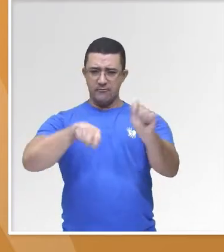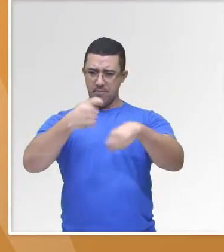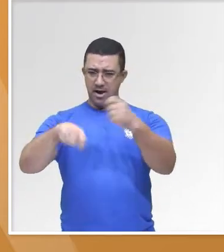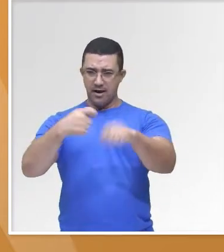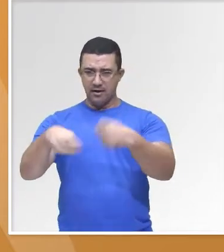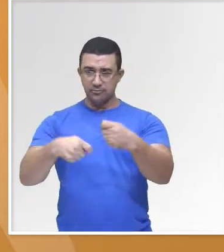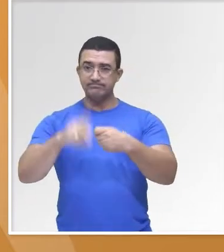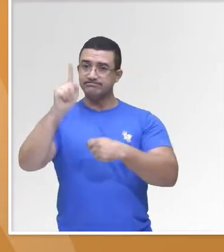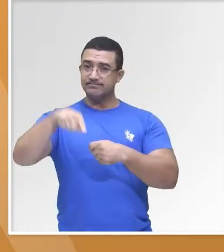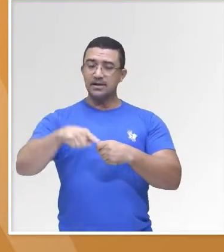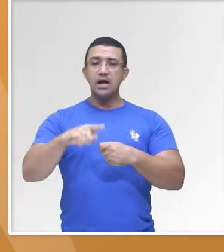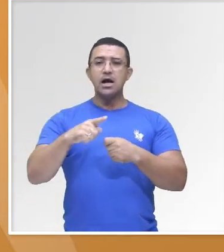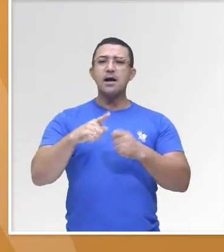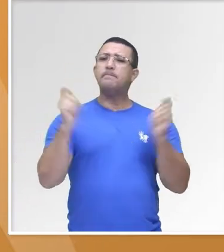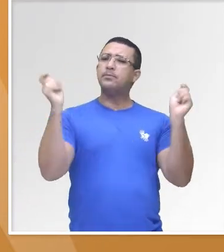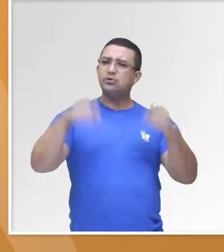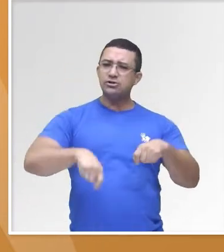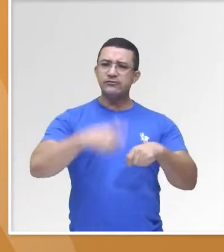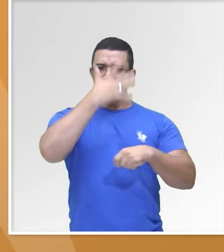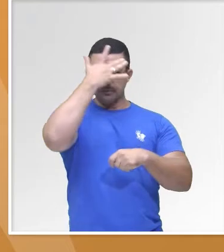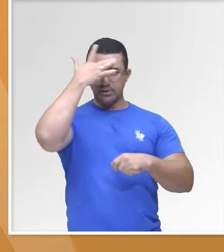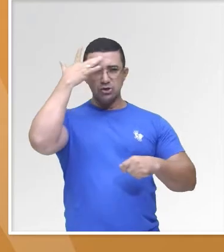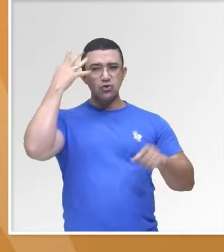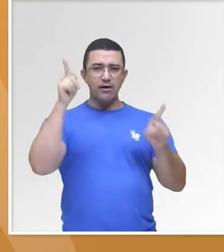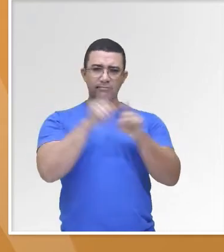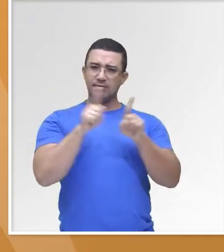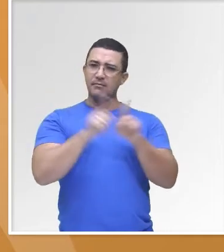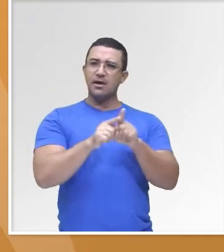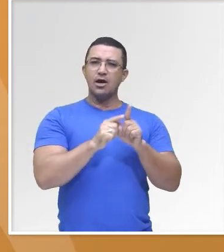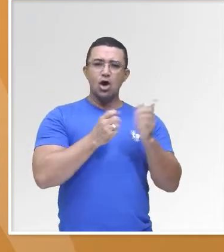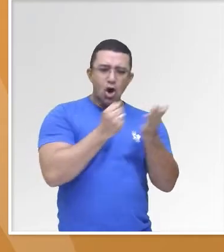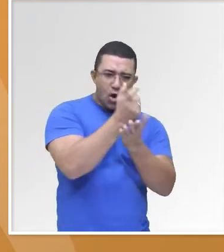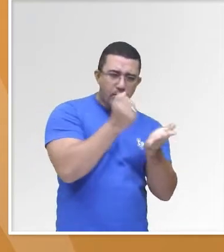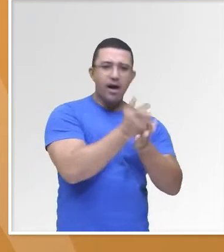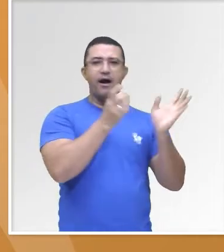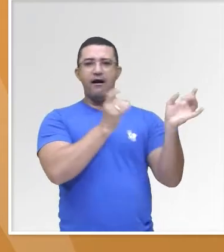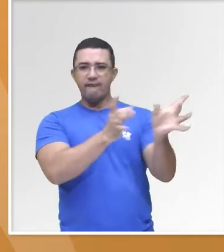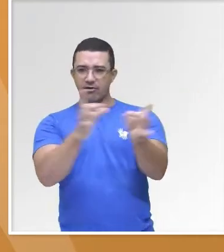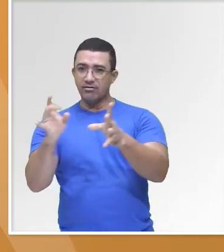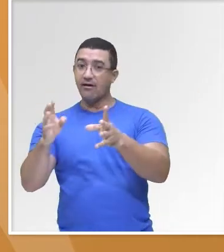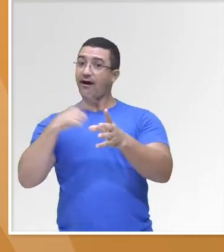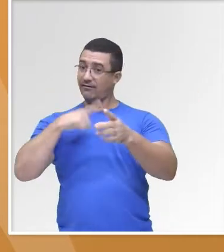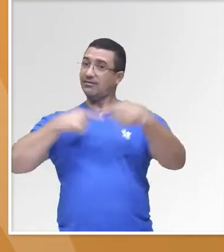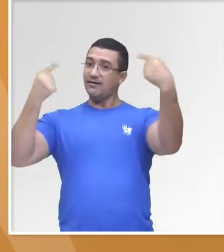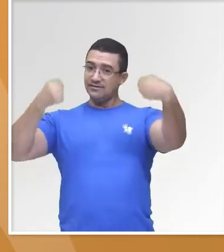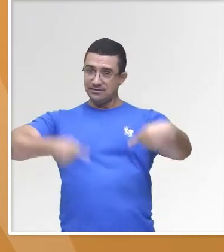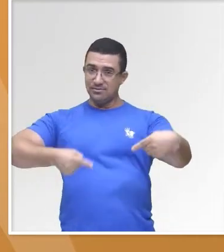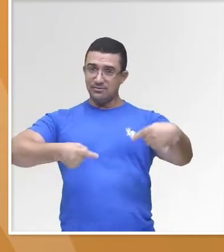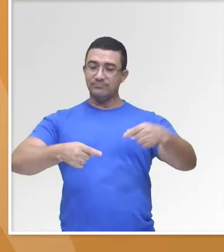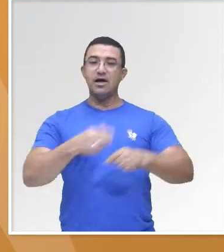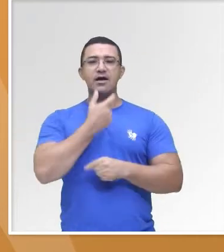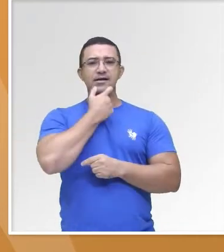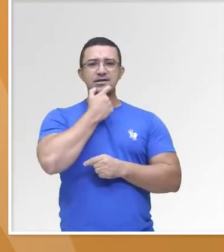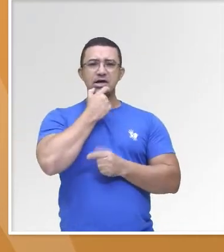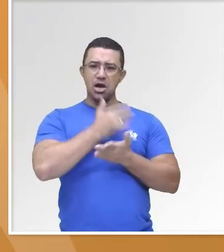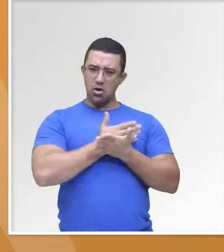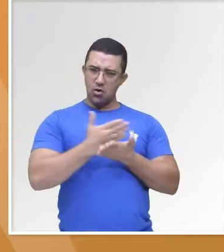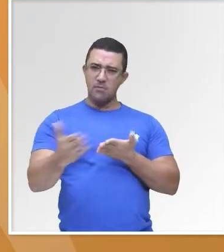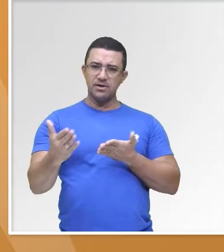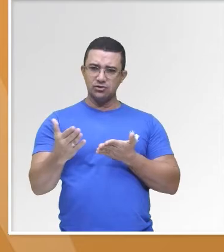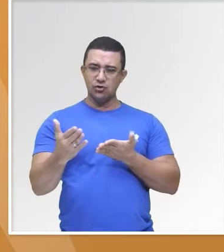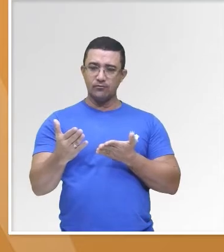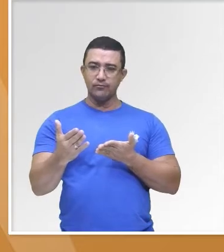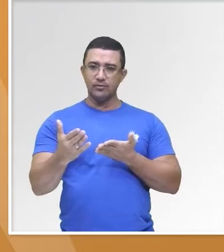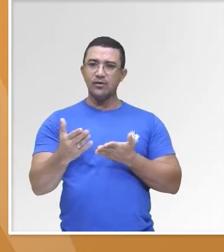possibilidade das pessoas comercializarem abertamente e cria aí uma disputa. Então a Inglaterra iniciou, obviamente a